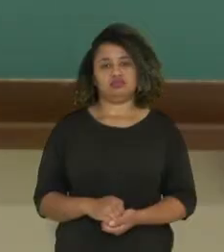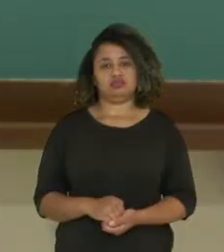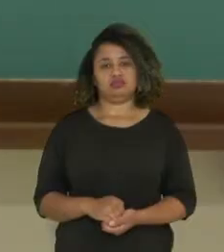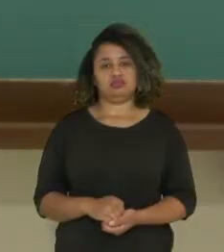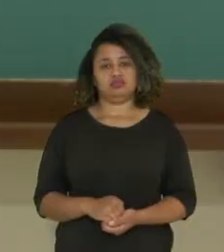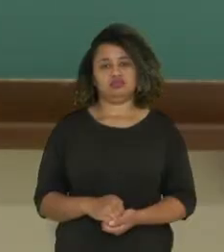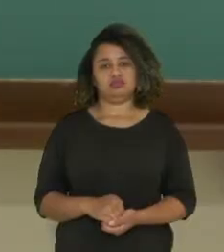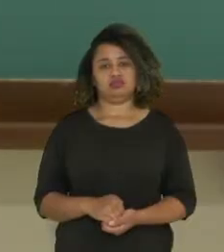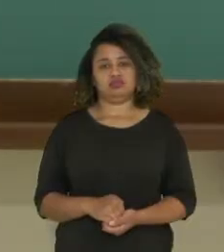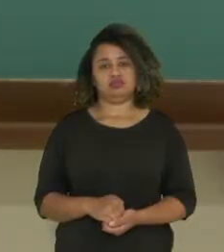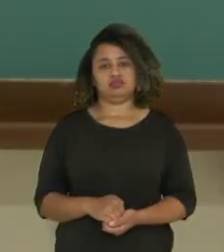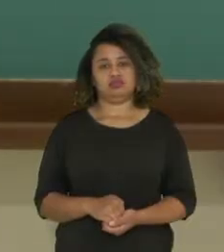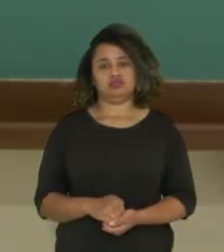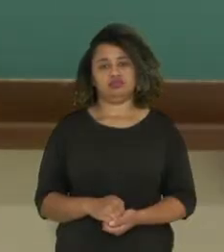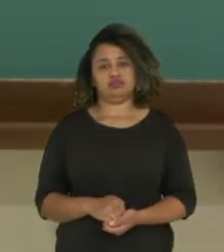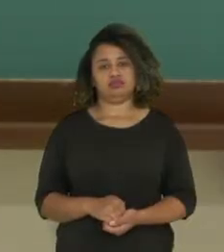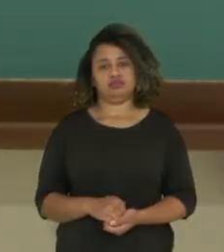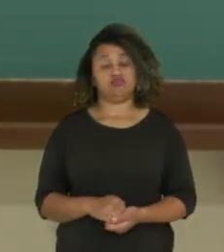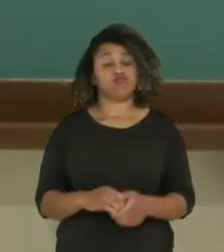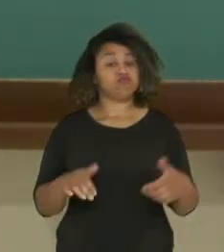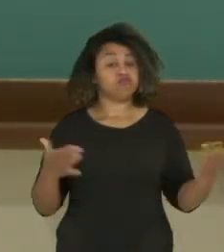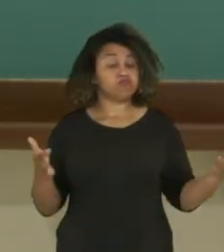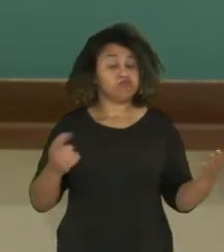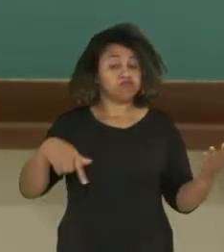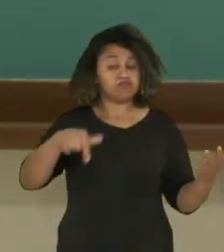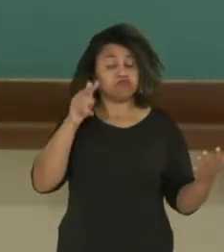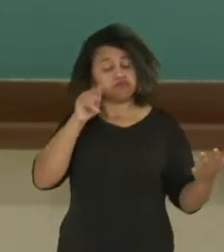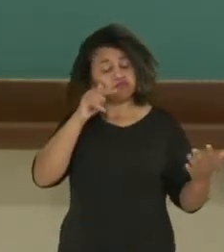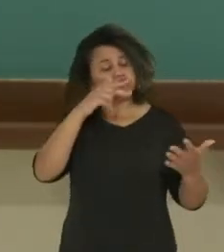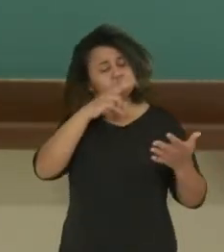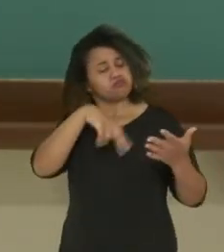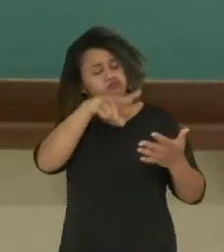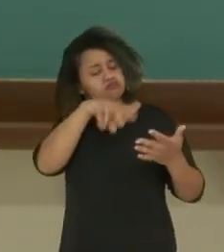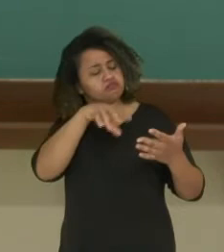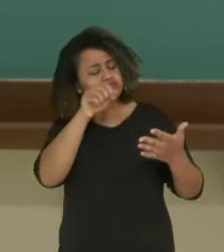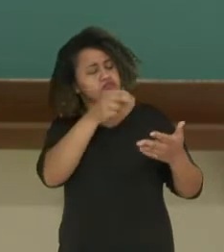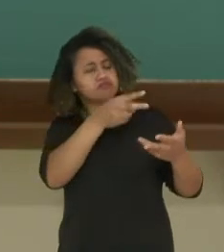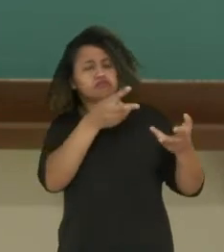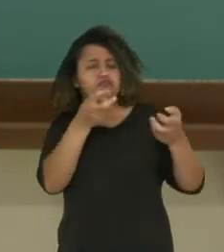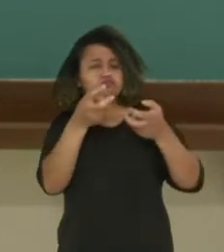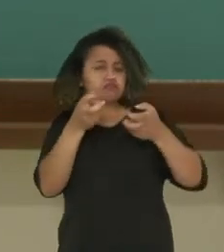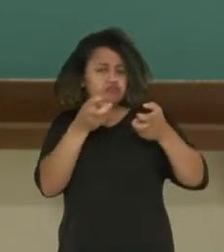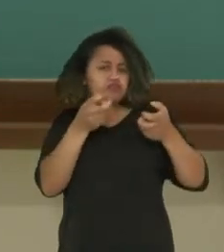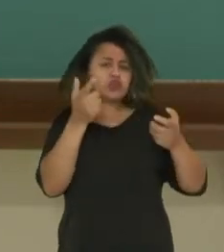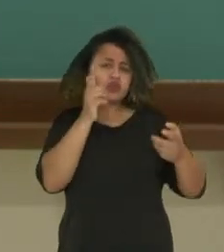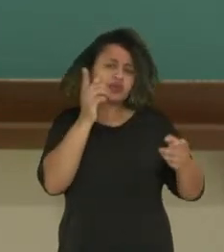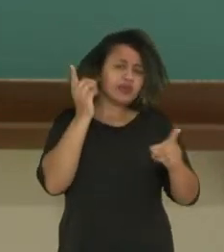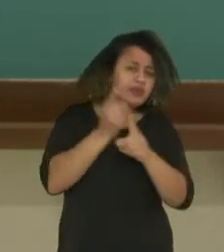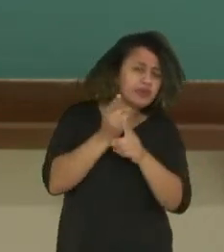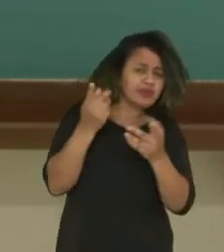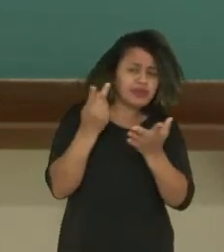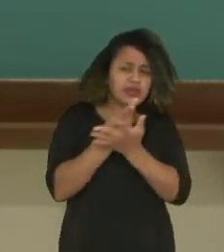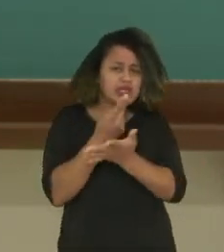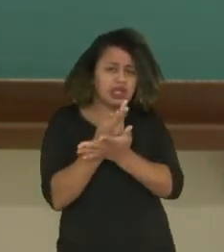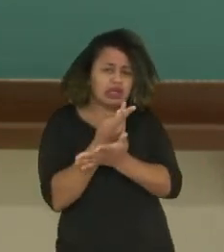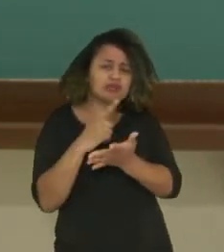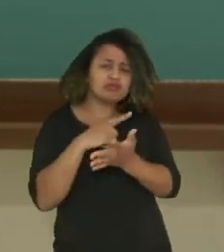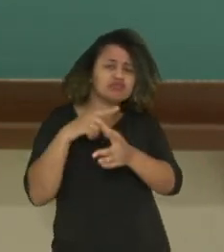E aí, pessoal, conseguiram ler, refletir, analisar aí? Encontraram os erros? Fizeram